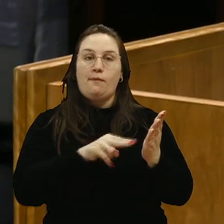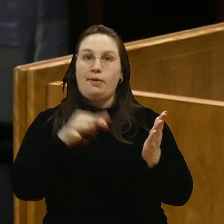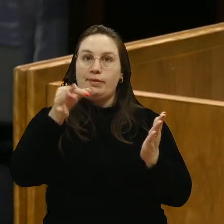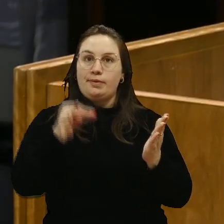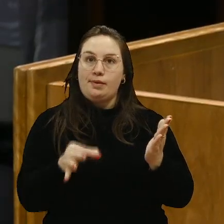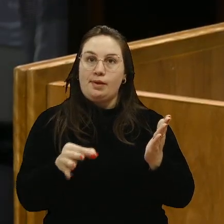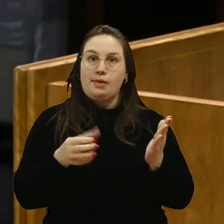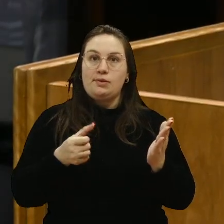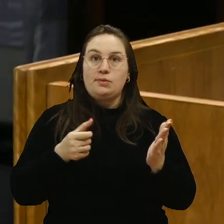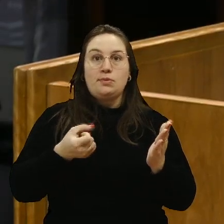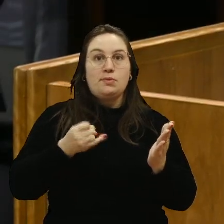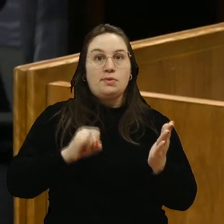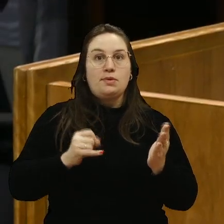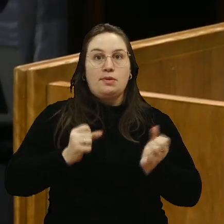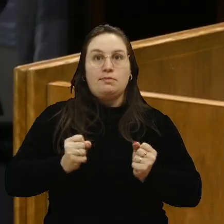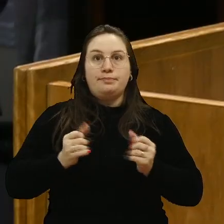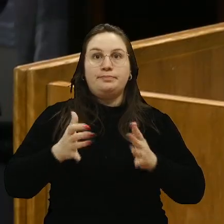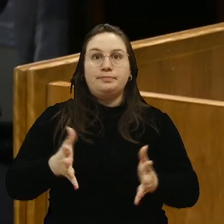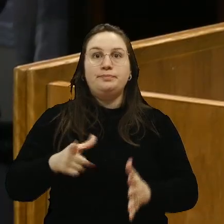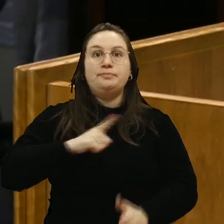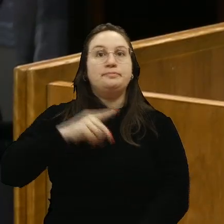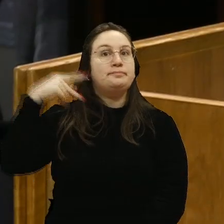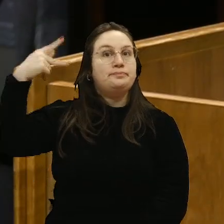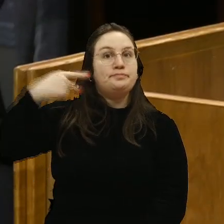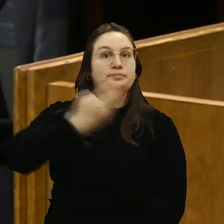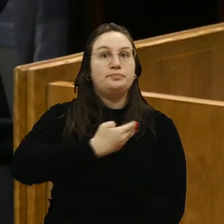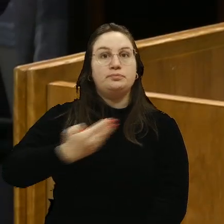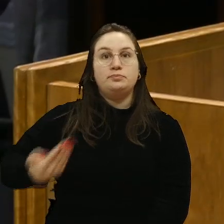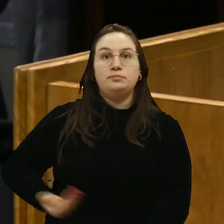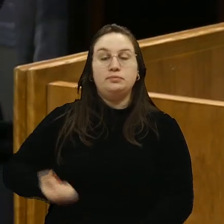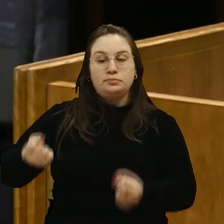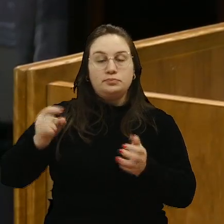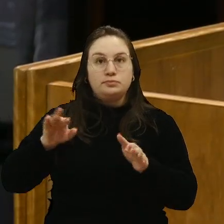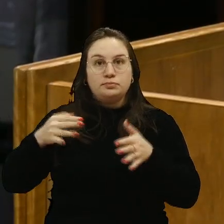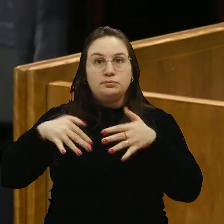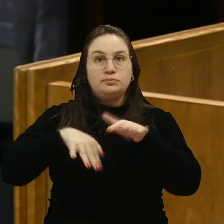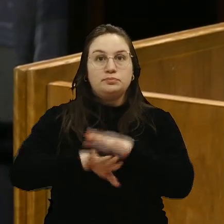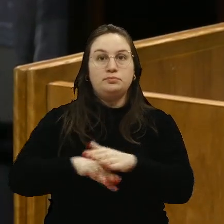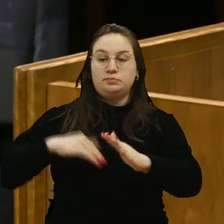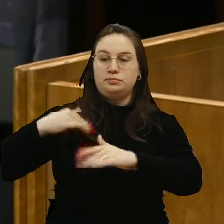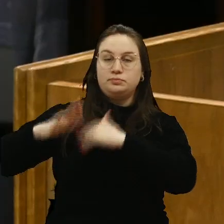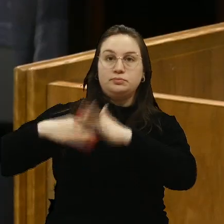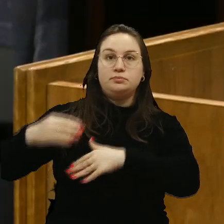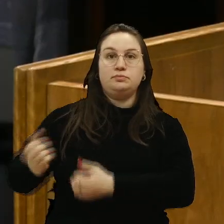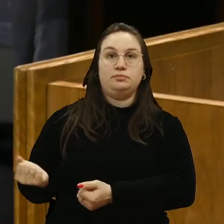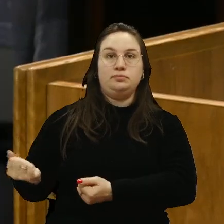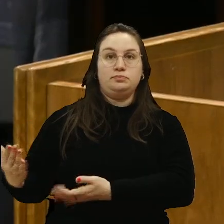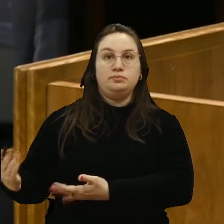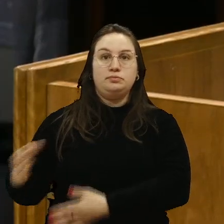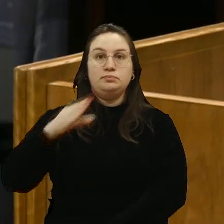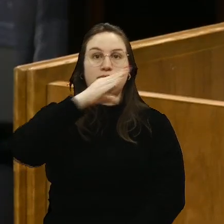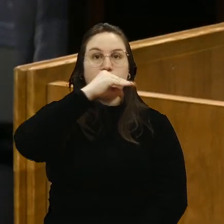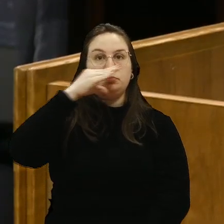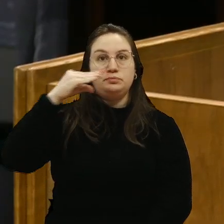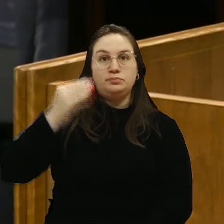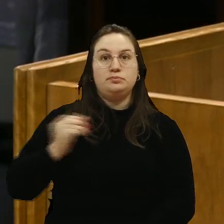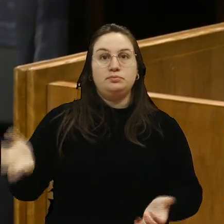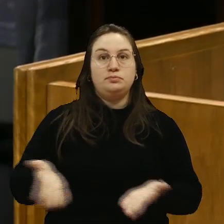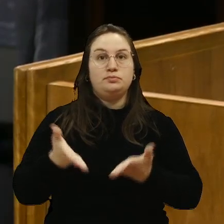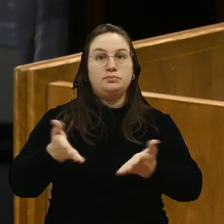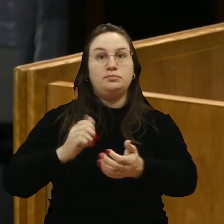a iniciativa fortalece políticas públicas voltadas à inclusão produtiva da juventude,